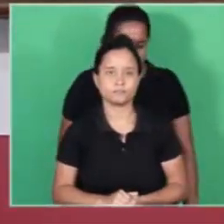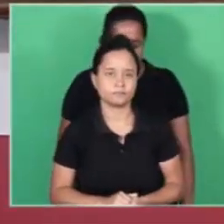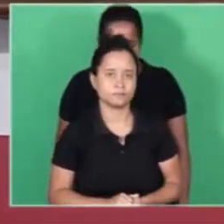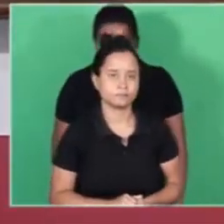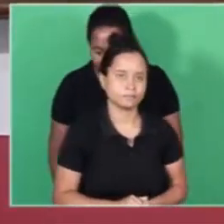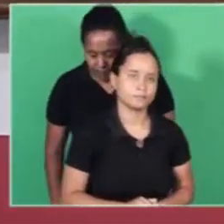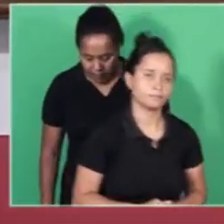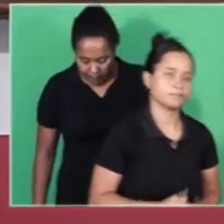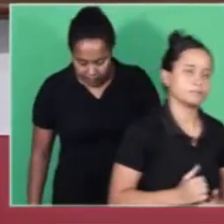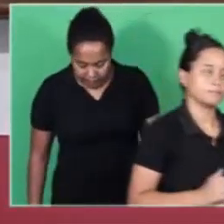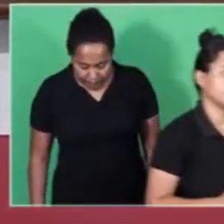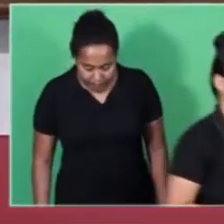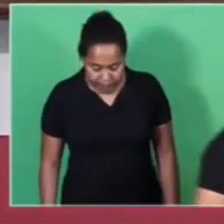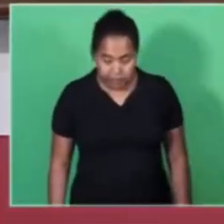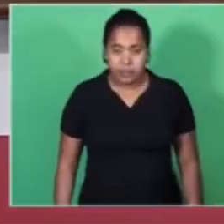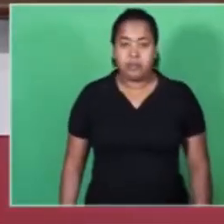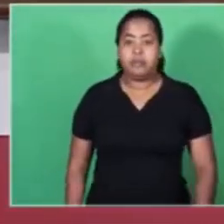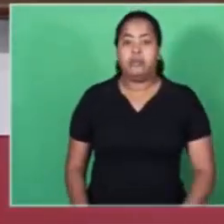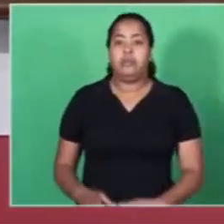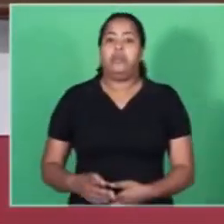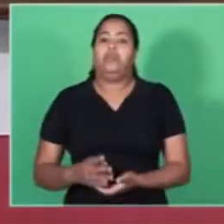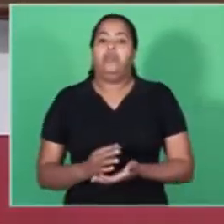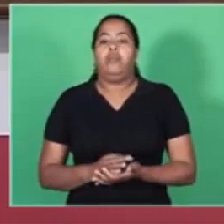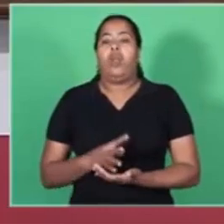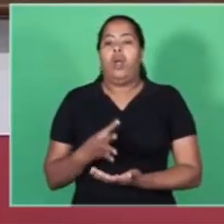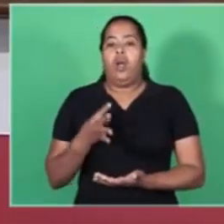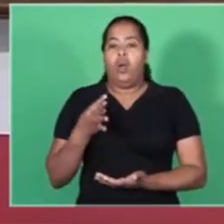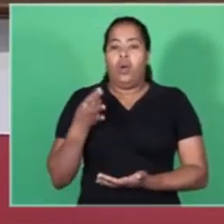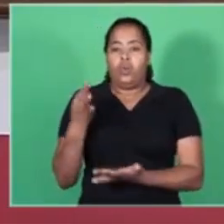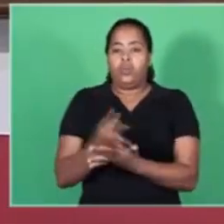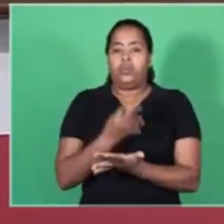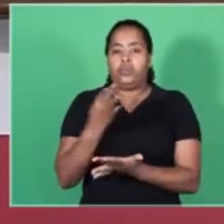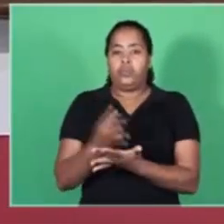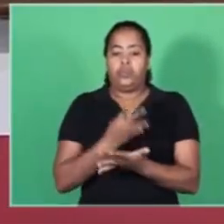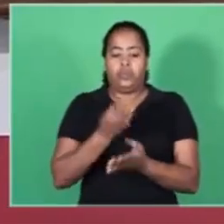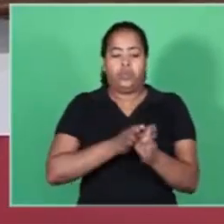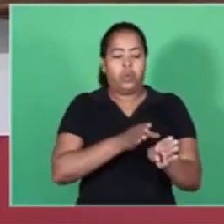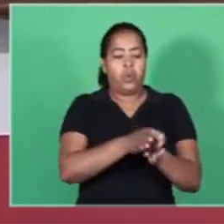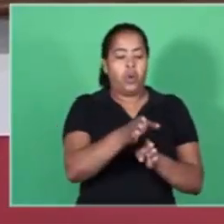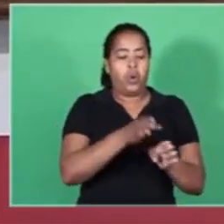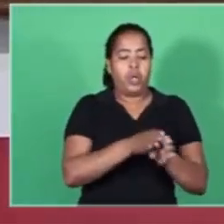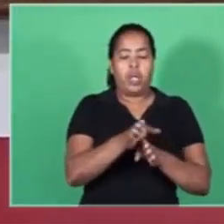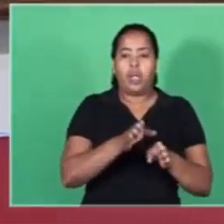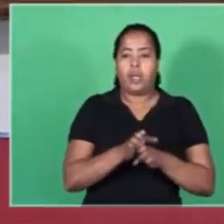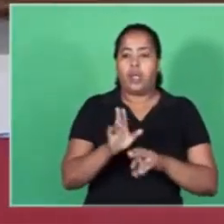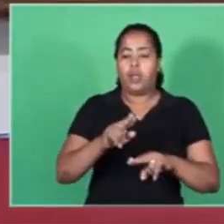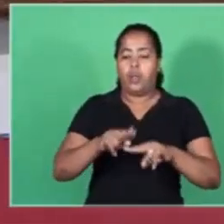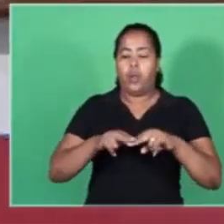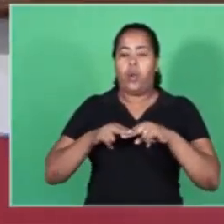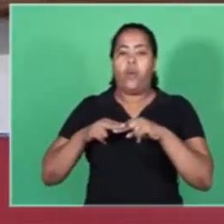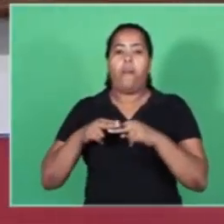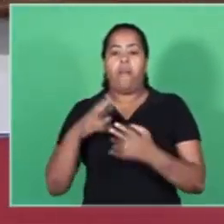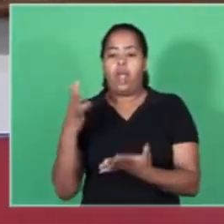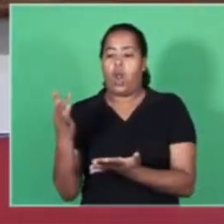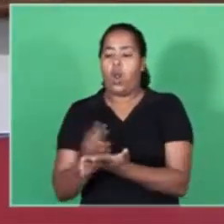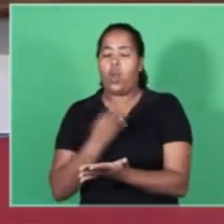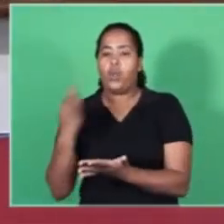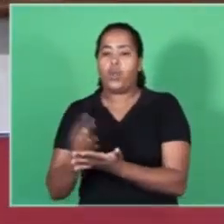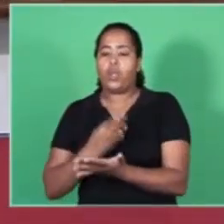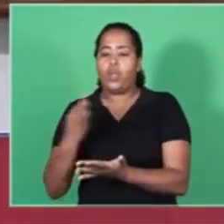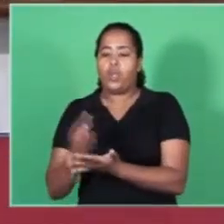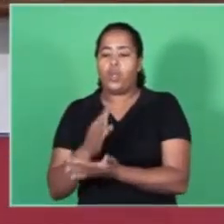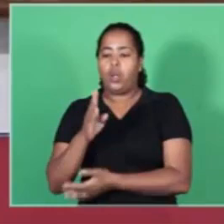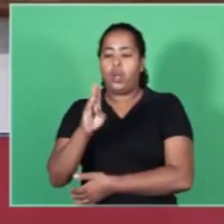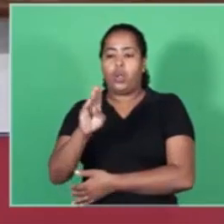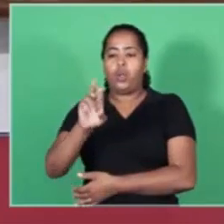Bauer. Bruno Bauer foi um teólogo ateu.